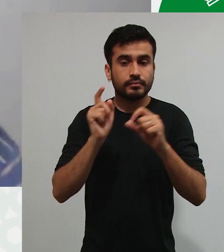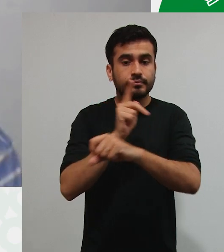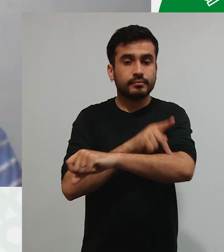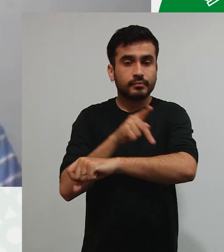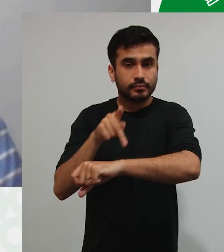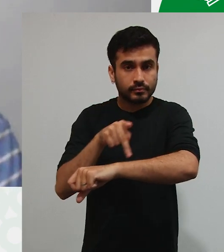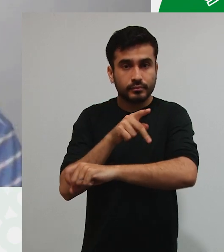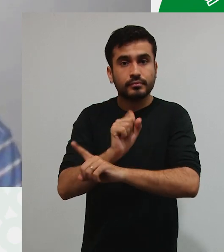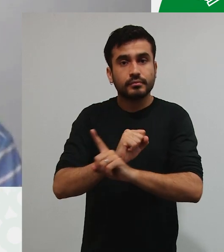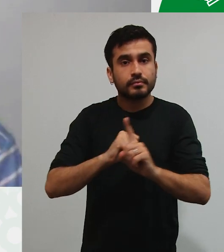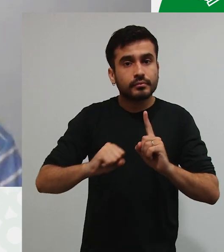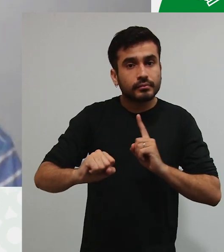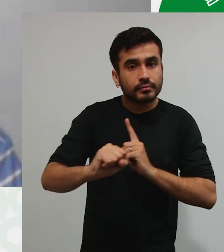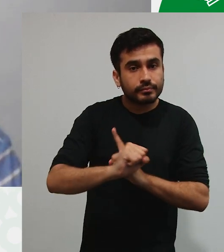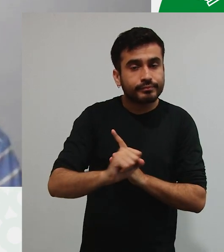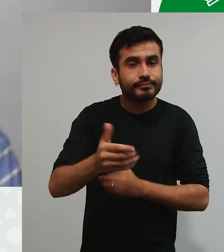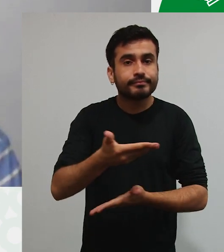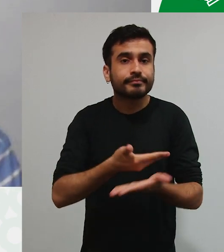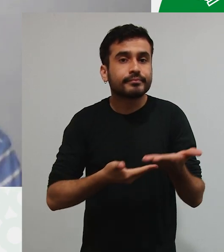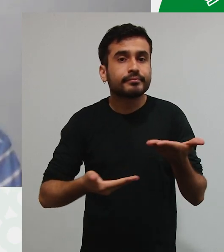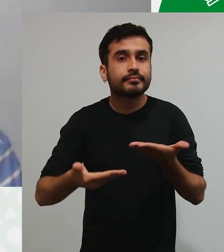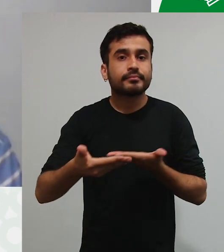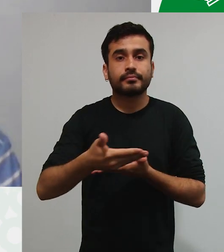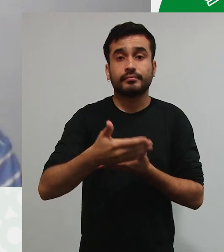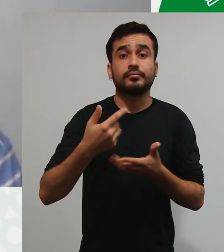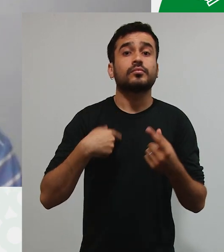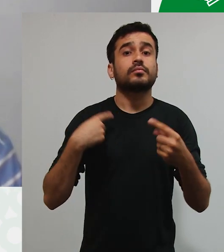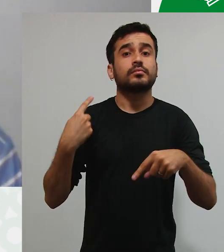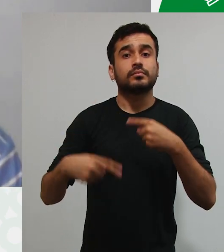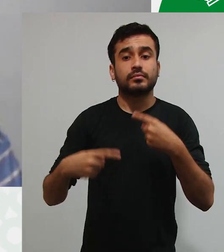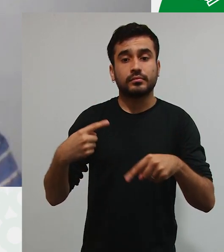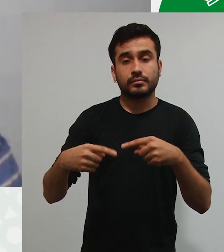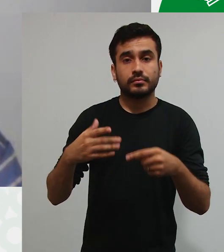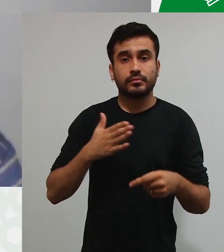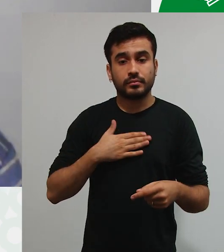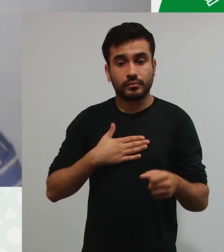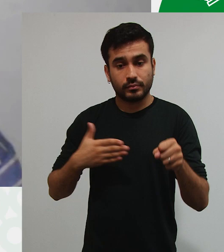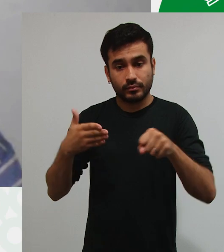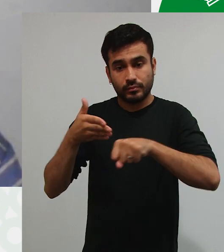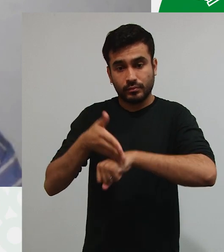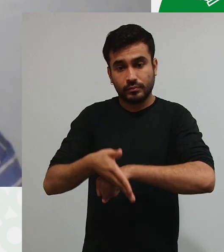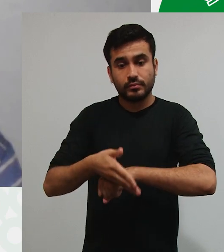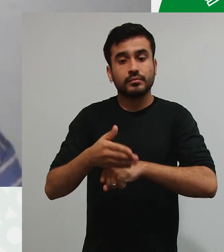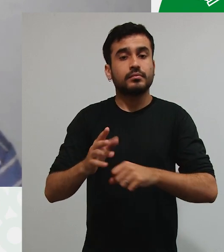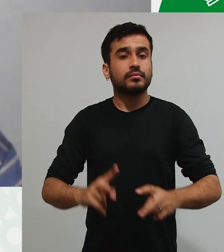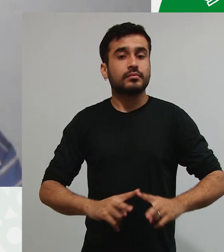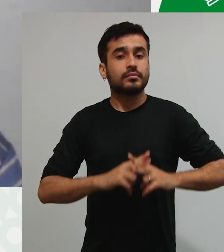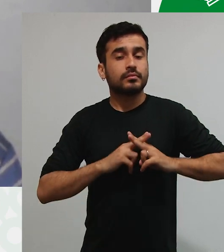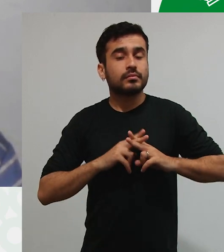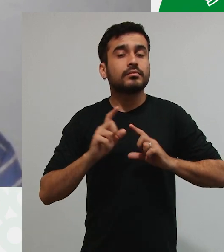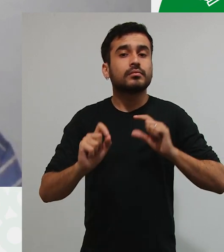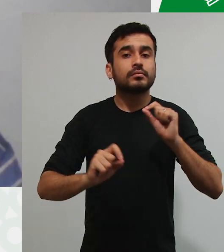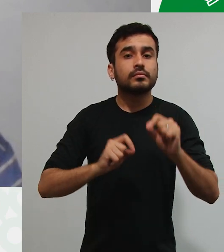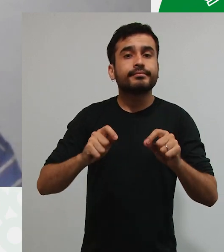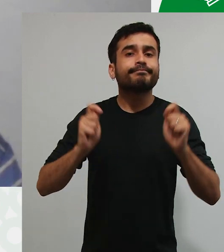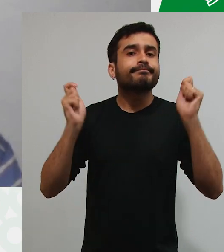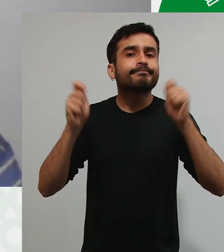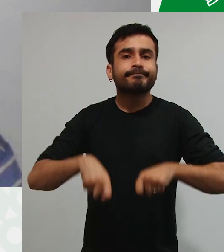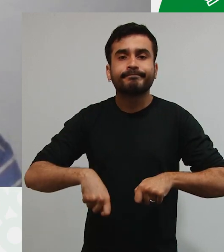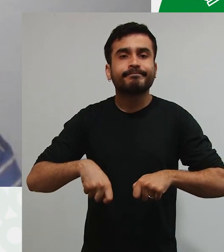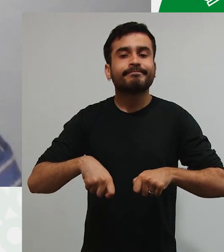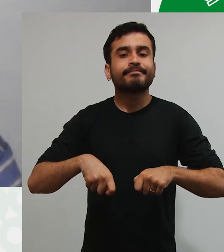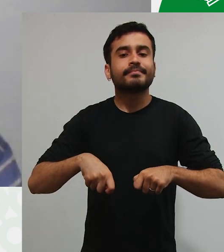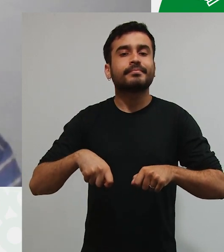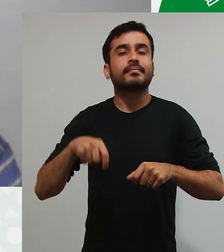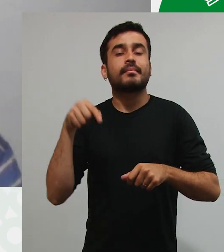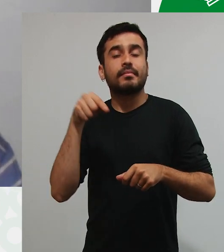que foi muito discutida na minha entrada na Universidade Federal de Rondônia era a possibilidade de trazer para a Universidade Federal de Rondônia a